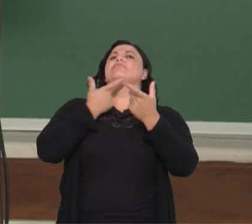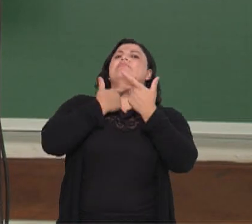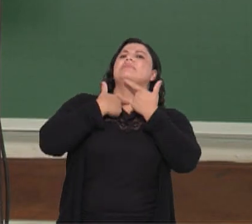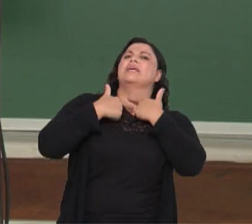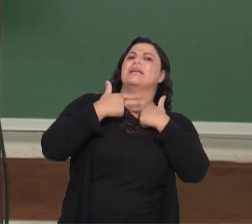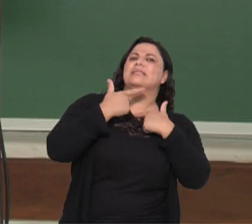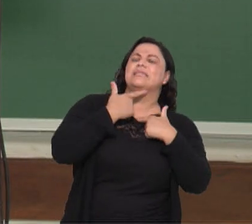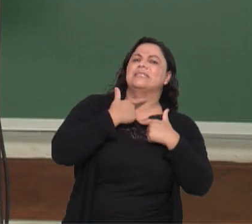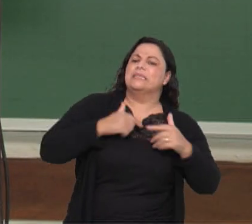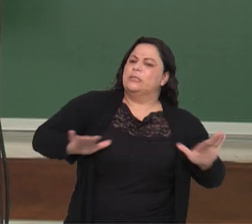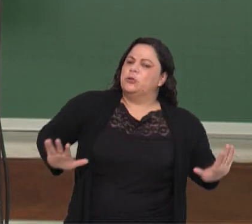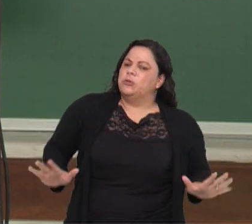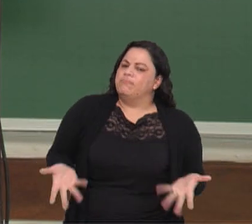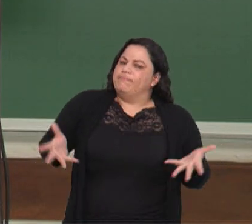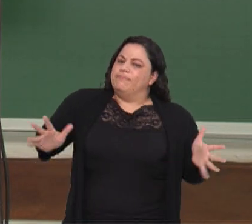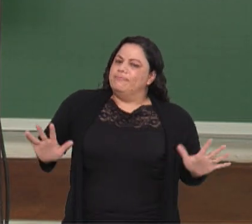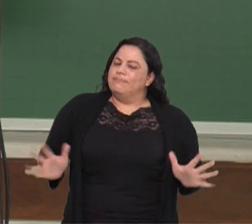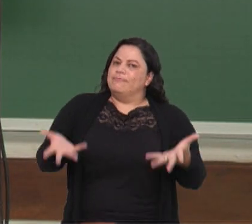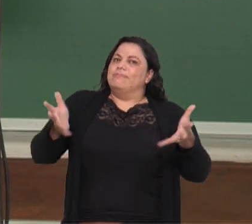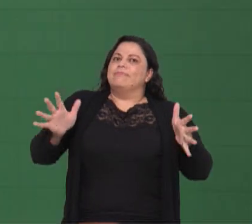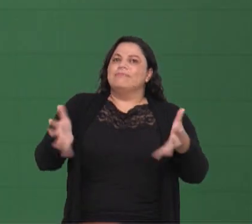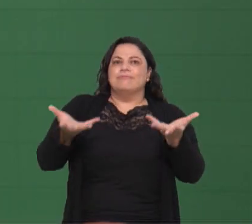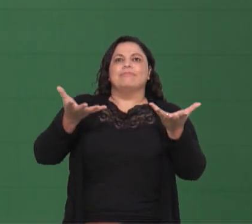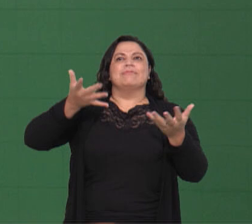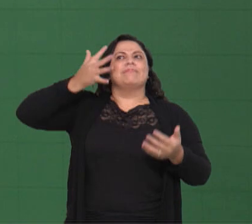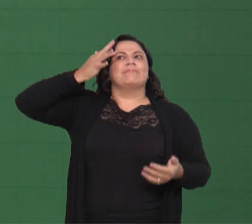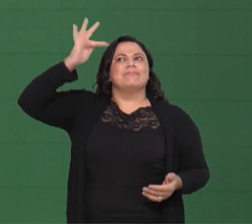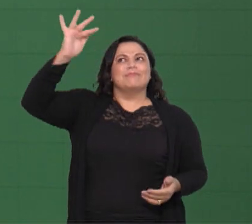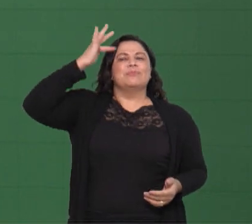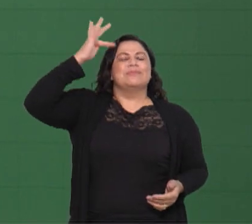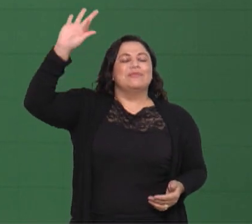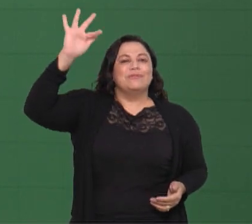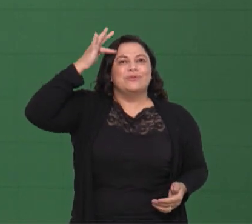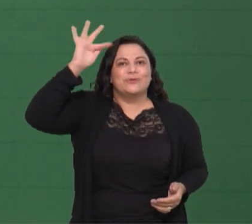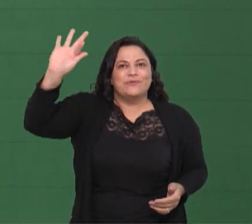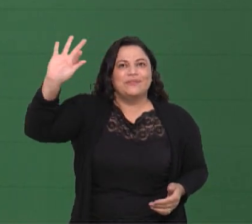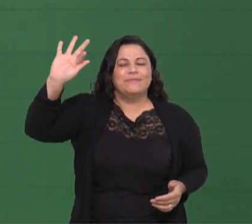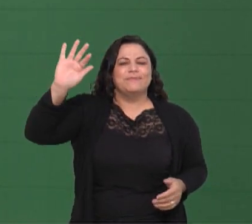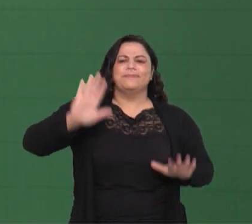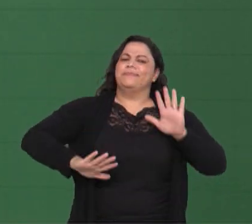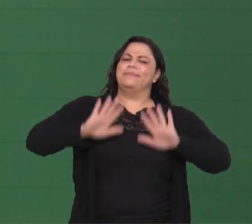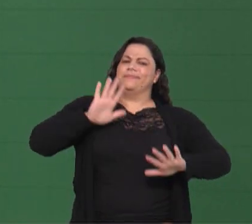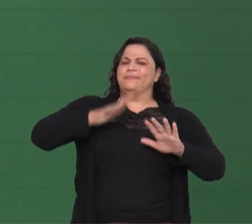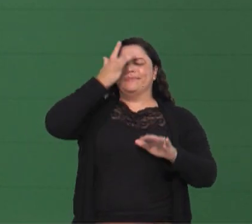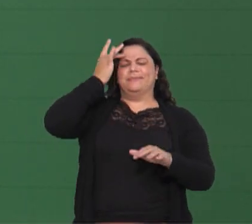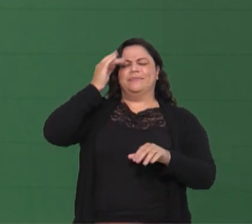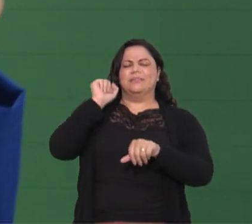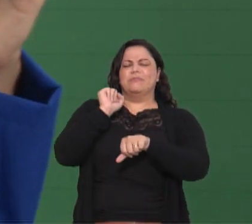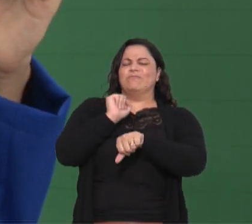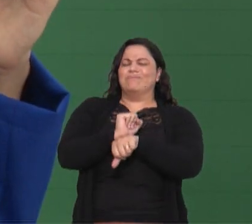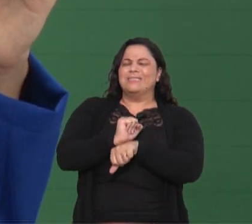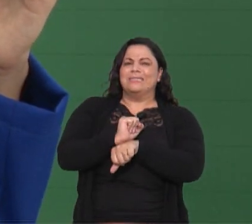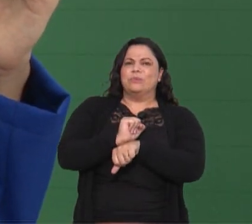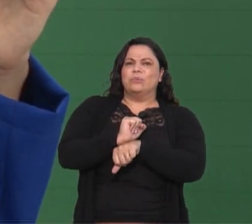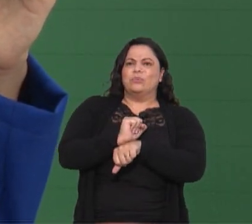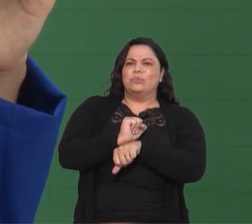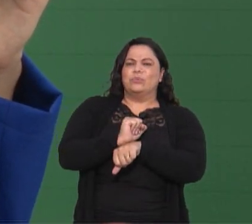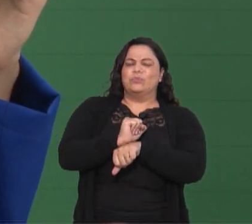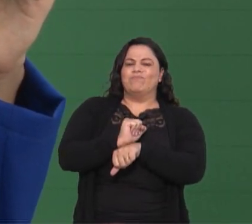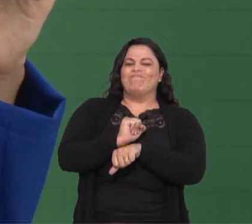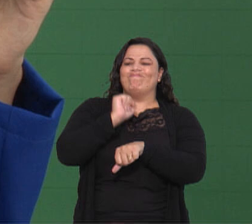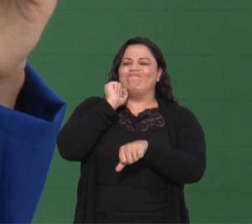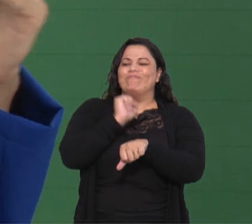ação é um desejo pela filosofia no final das contas. As pessoas às vezes acabam parando no meio do caminho, na metade da